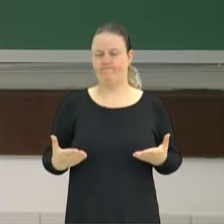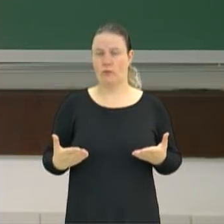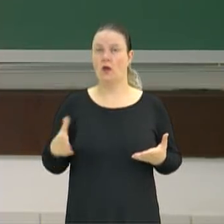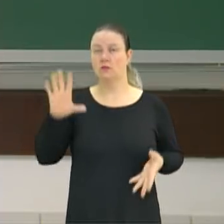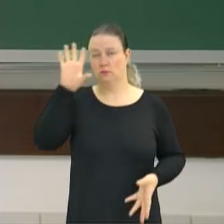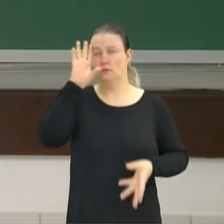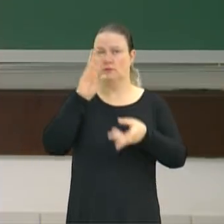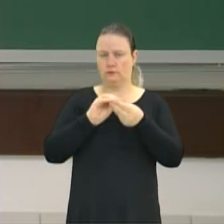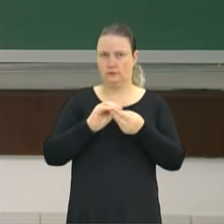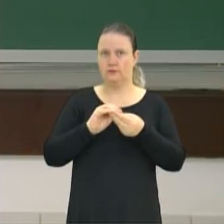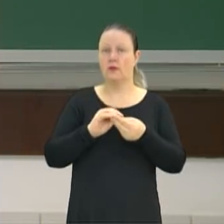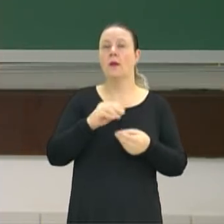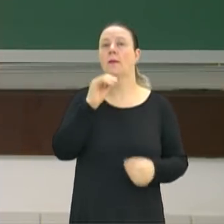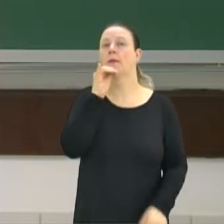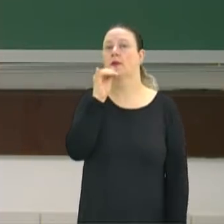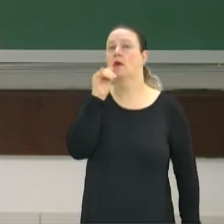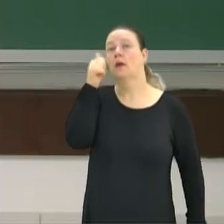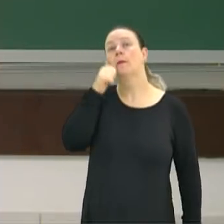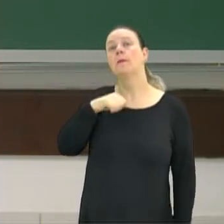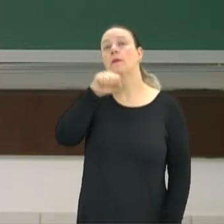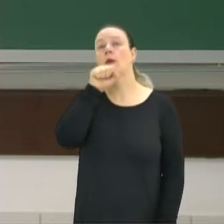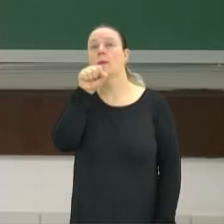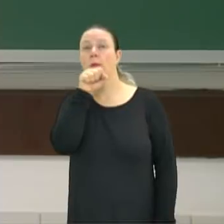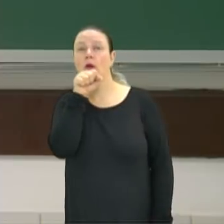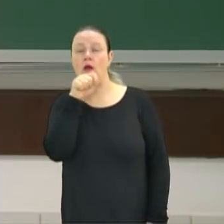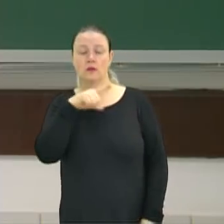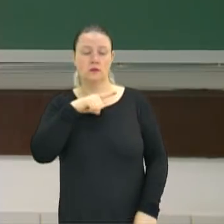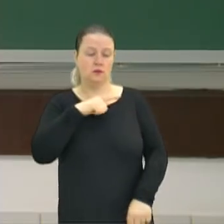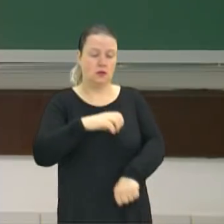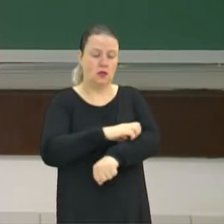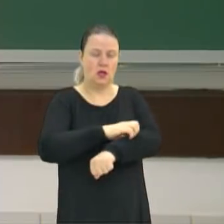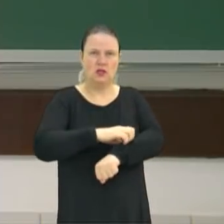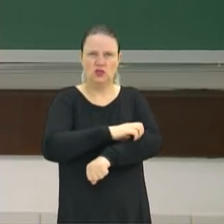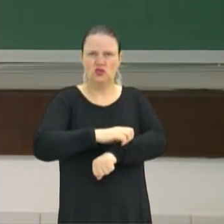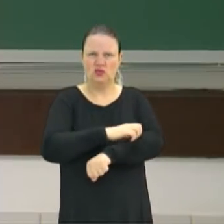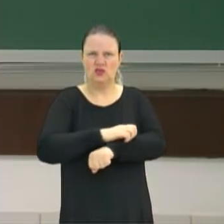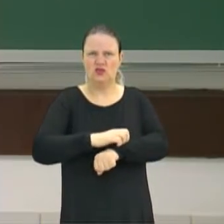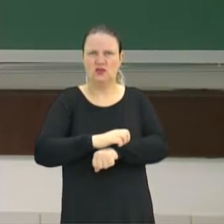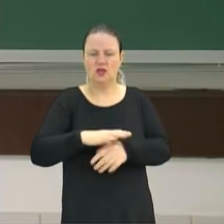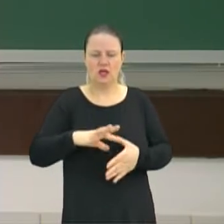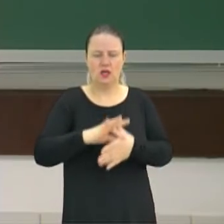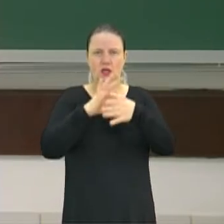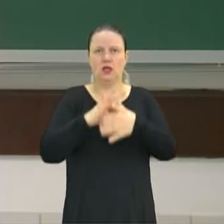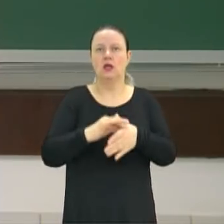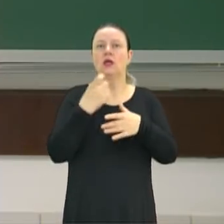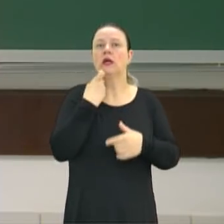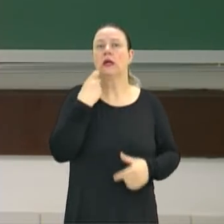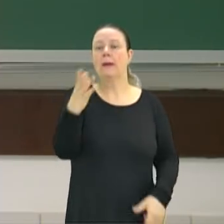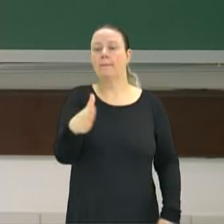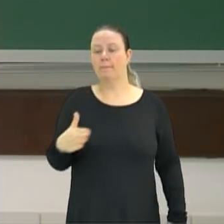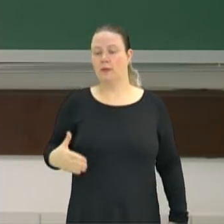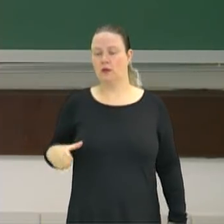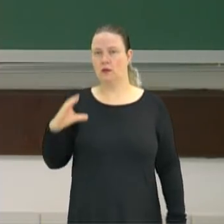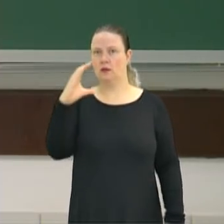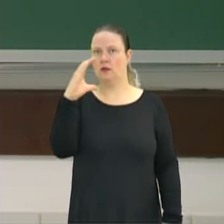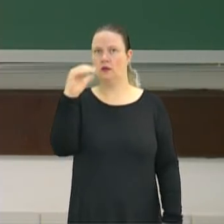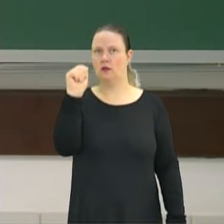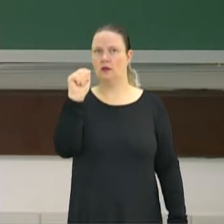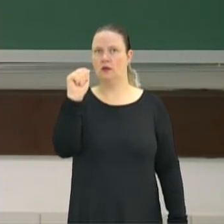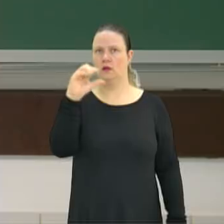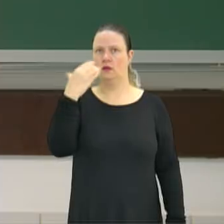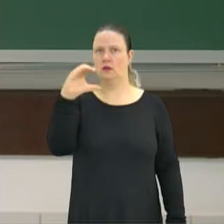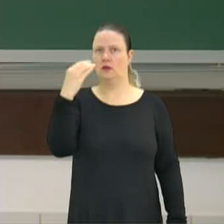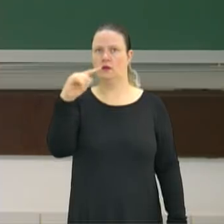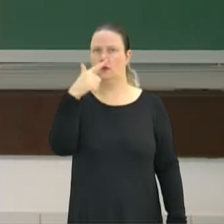melhor. A minha mãe, ela tem alergia à carne de cação, né? Quando ela vai para a praia, ela sempre tem que perguntar qual peixe que é, porque se